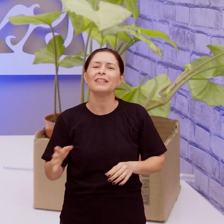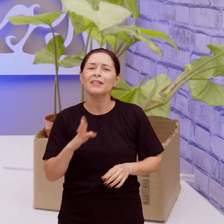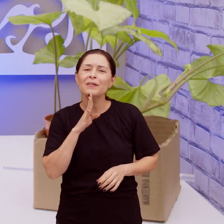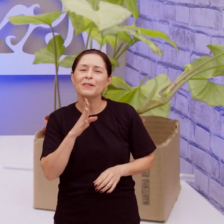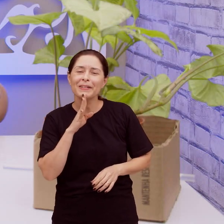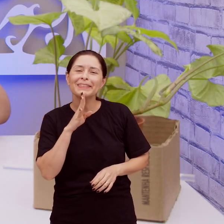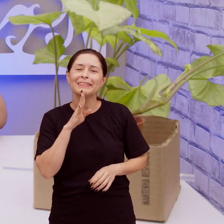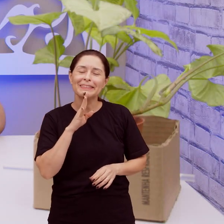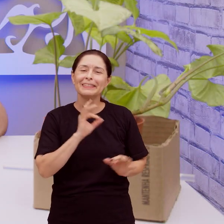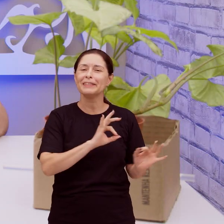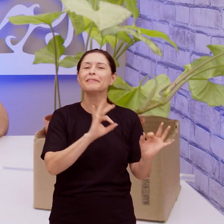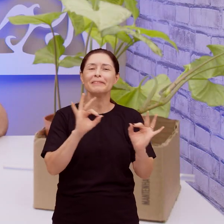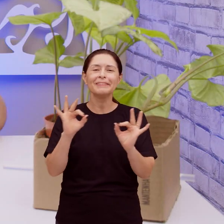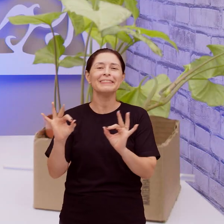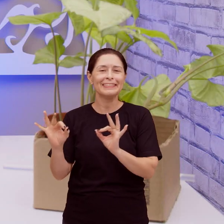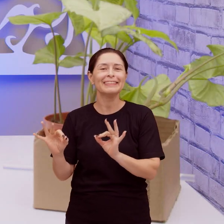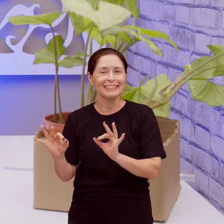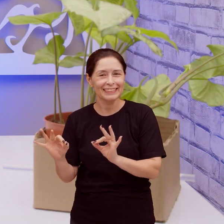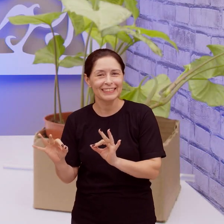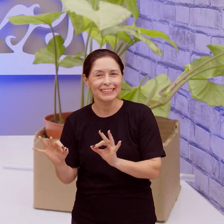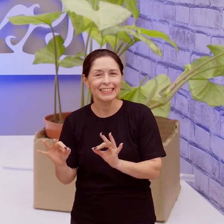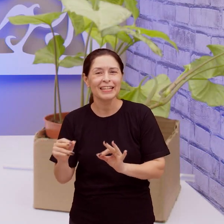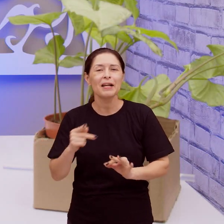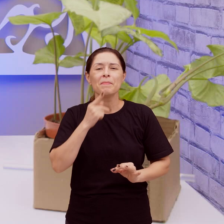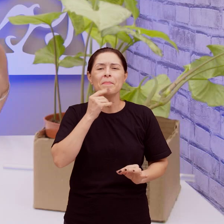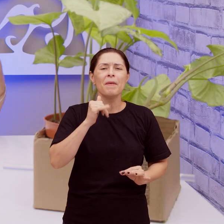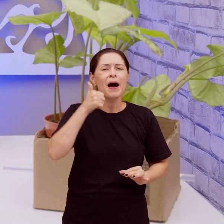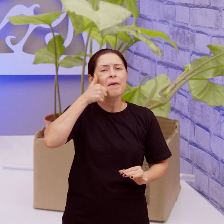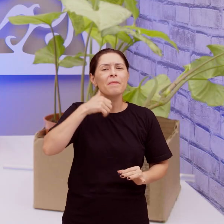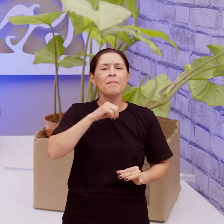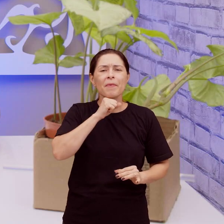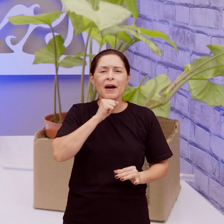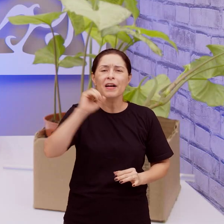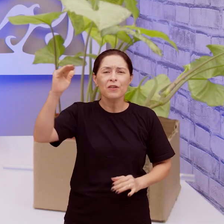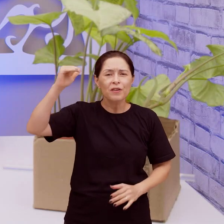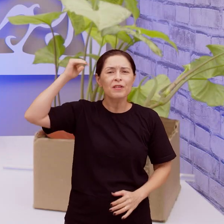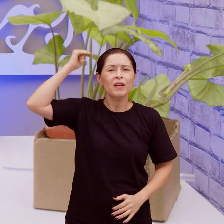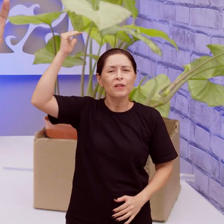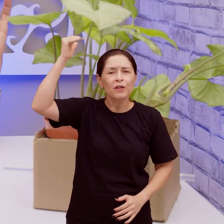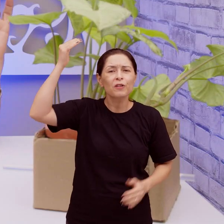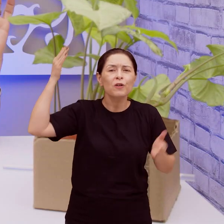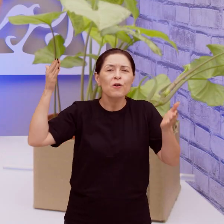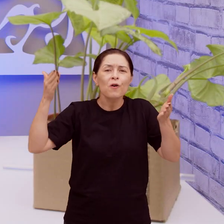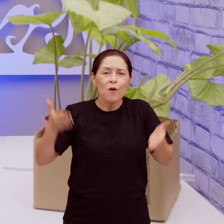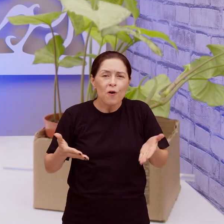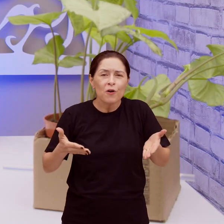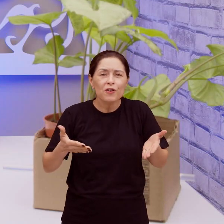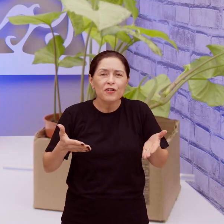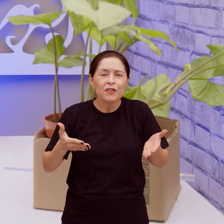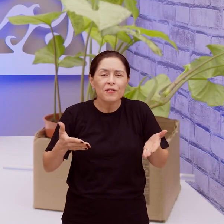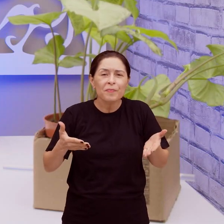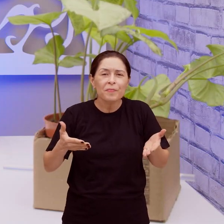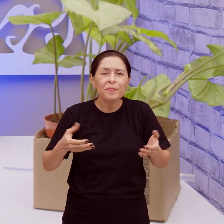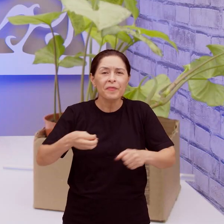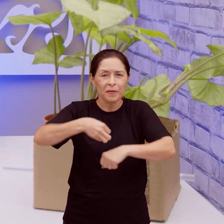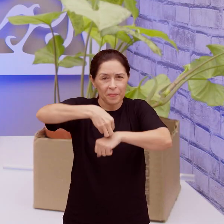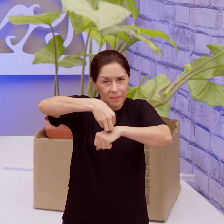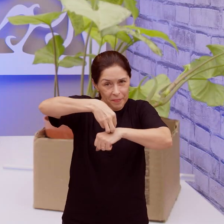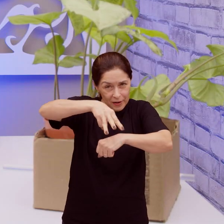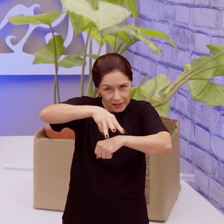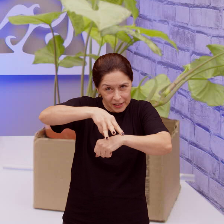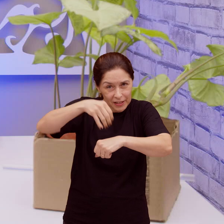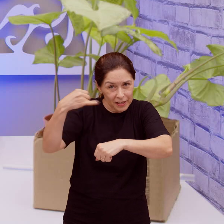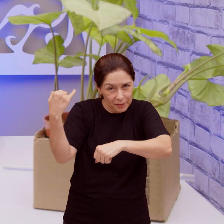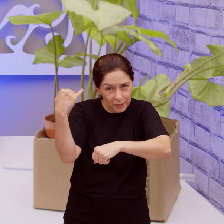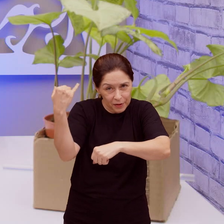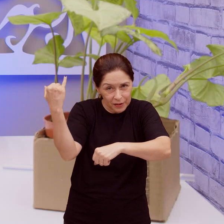comigo e com você. Mamãe, papai, vocês que estão aí em casa, os irmãos, os adultos, hoje eu vou dar assim uma dica para vocês super